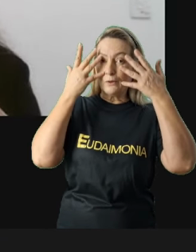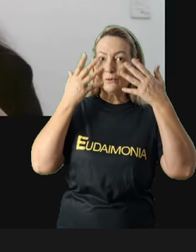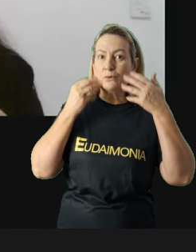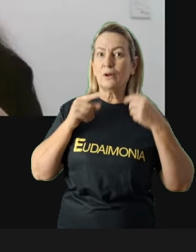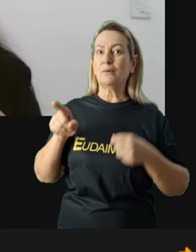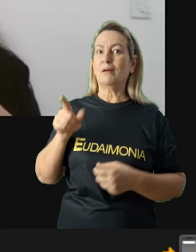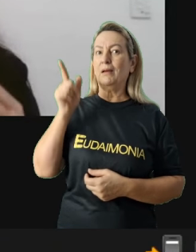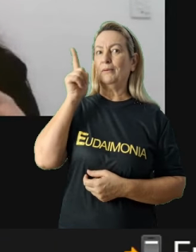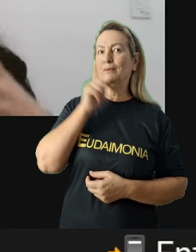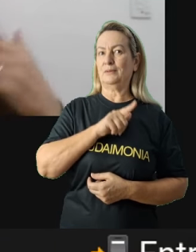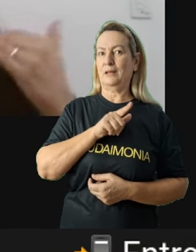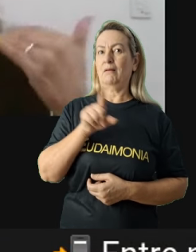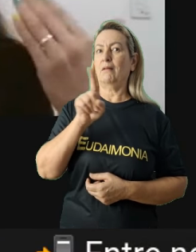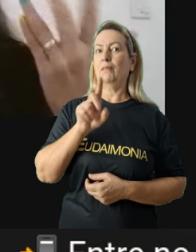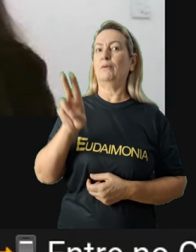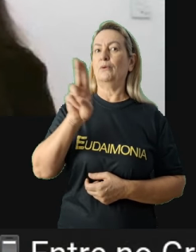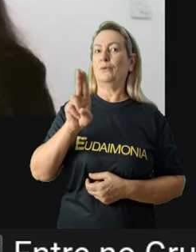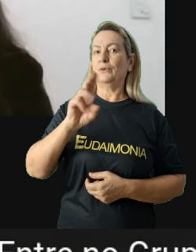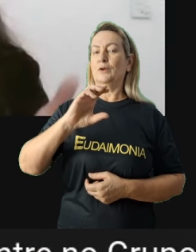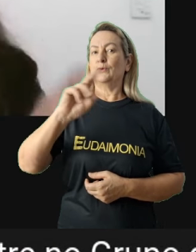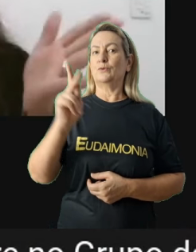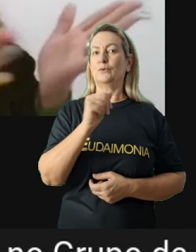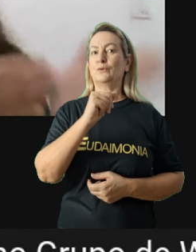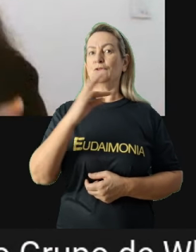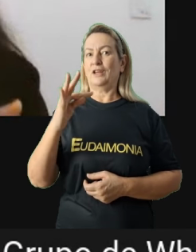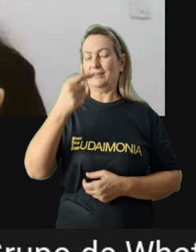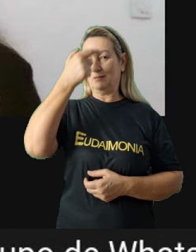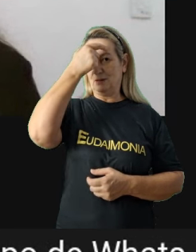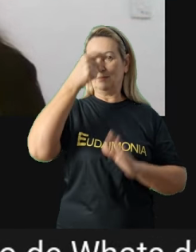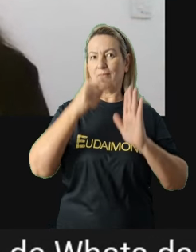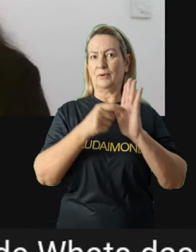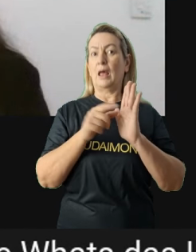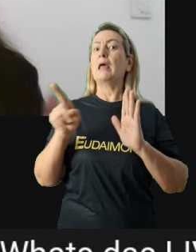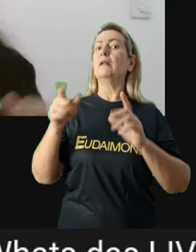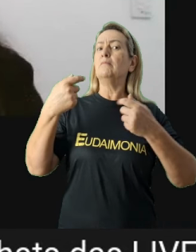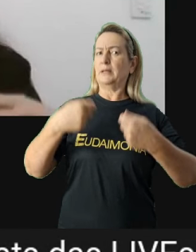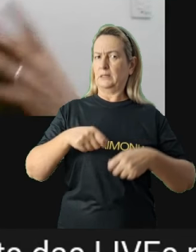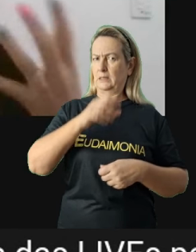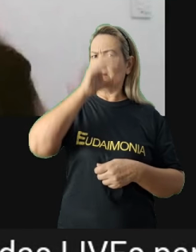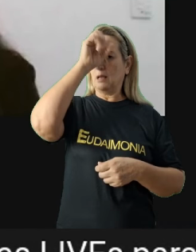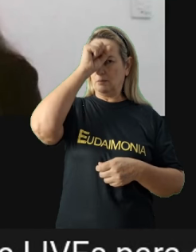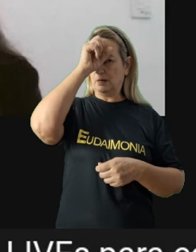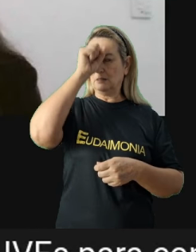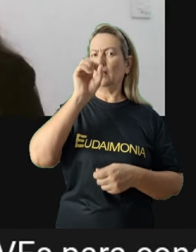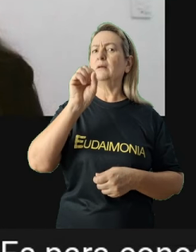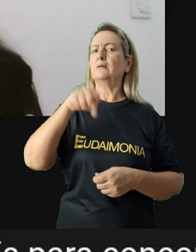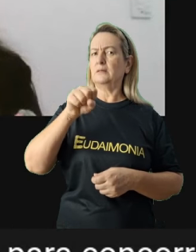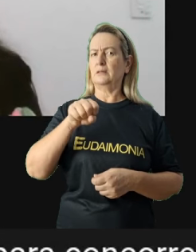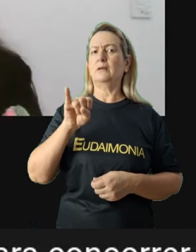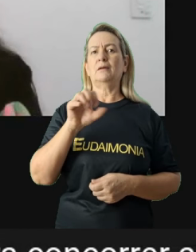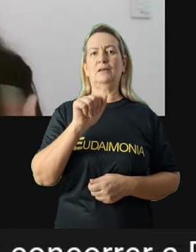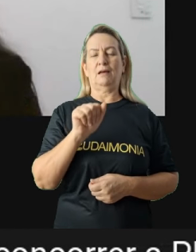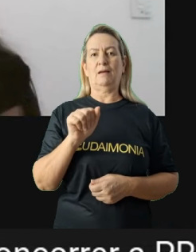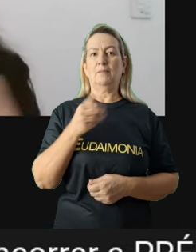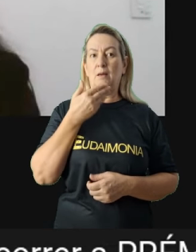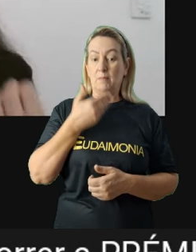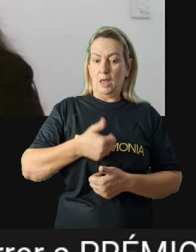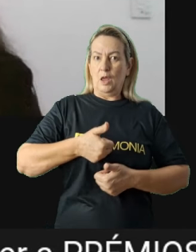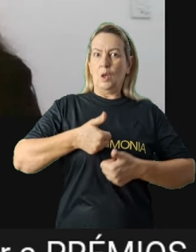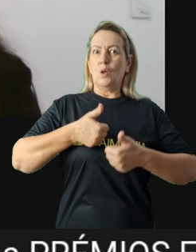até onde ele consegue ir naturalmente, sem a inteligência artificial. E aí, claro, ele tem que aprender a usar a inteligência artificial